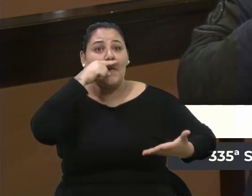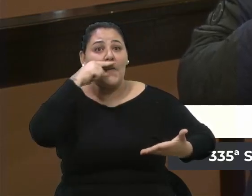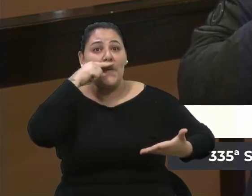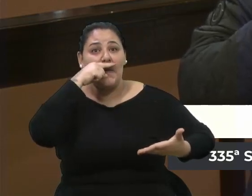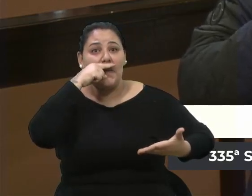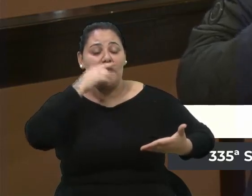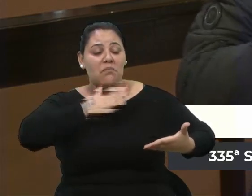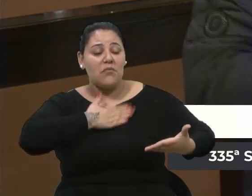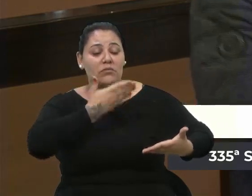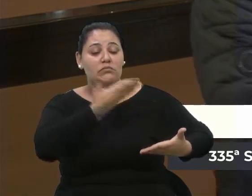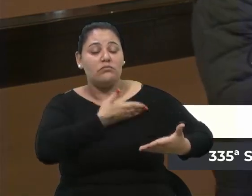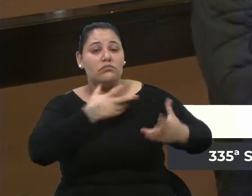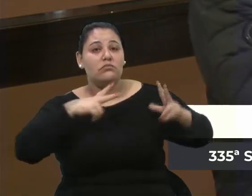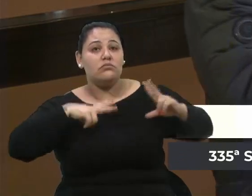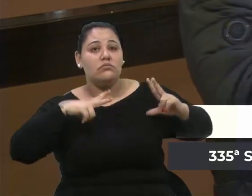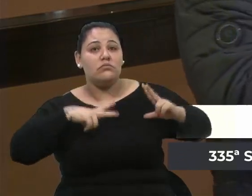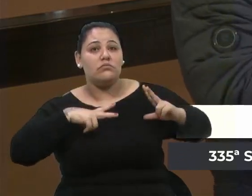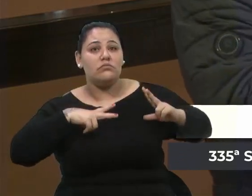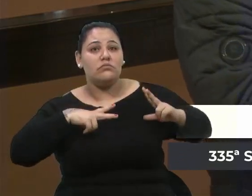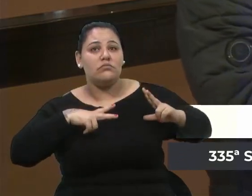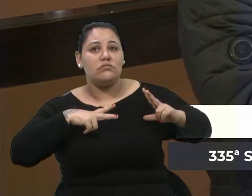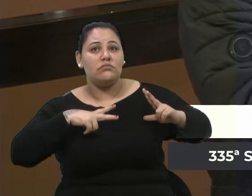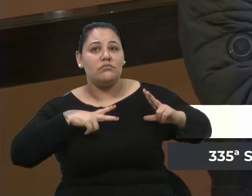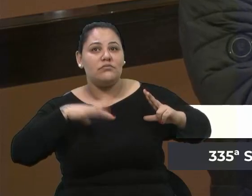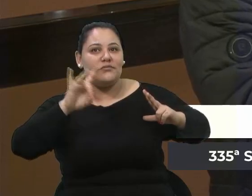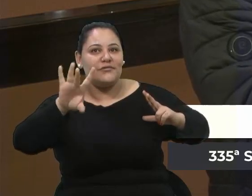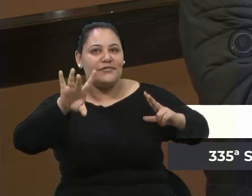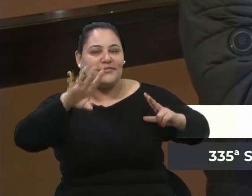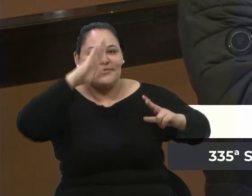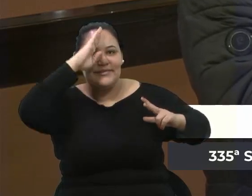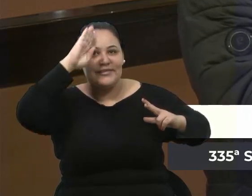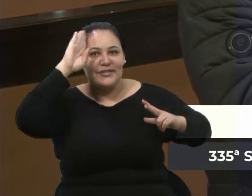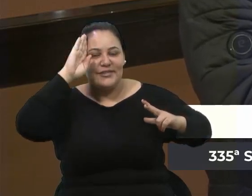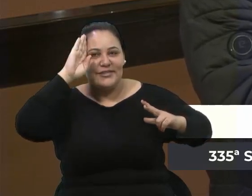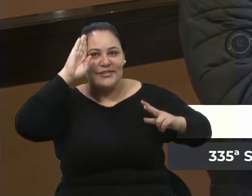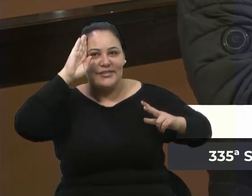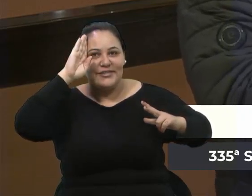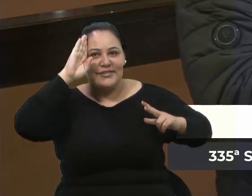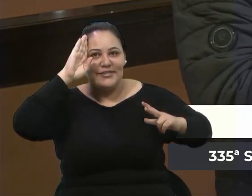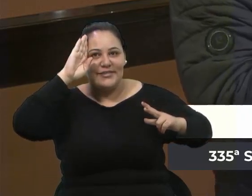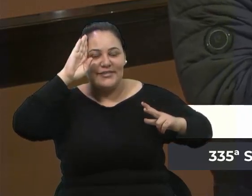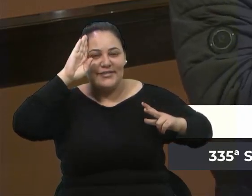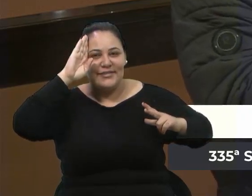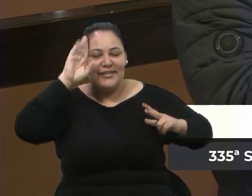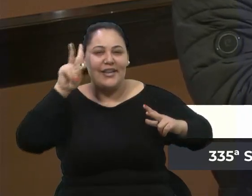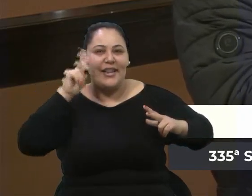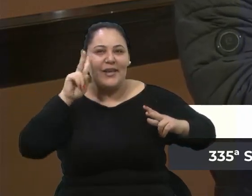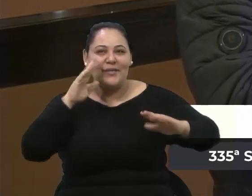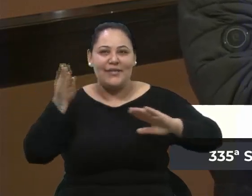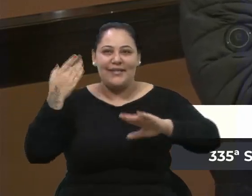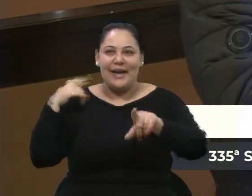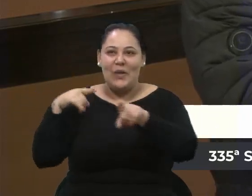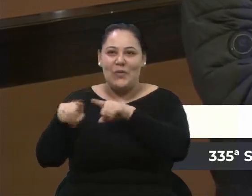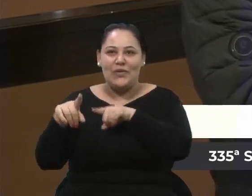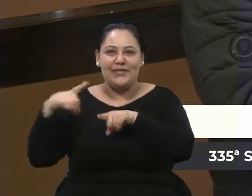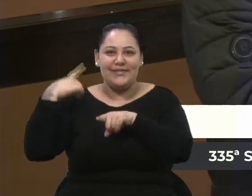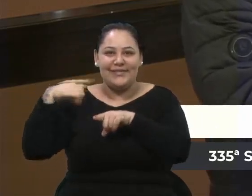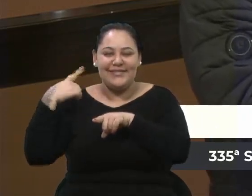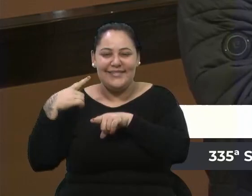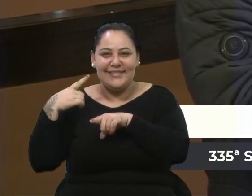pessoal. Só que o vereador Bressan, quando nós concorremos ali atrás do deputado, ele me mandou um recado, bateu com a